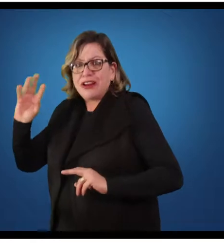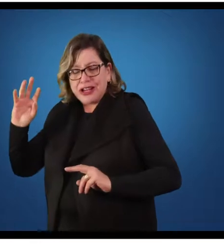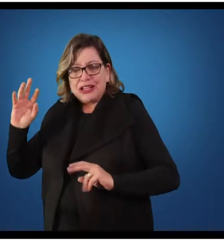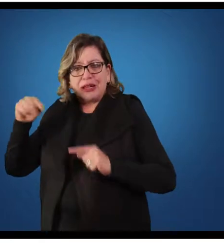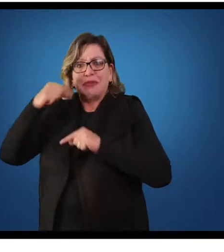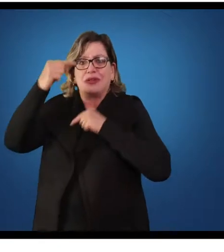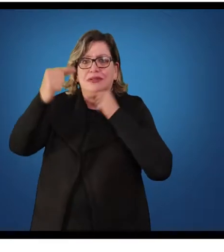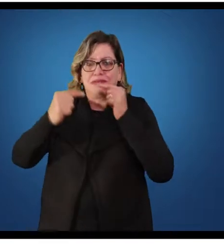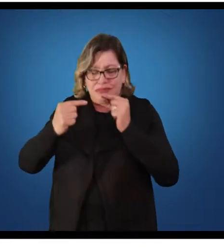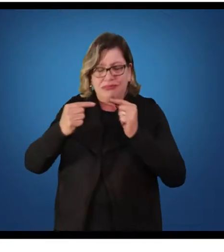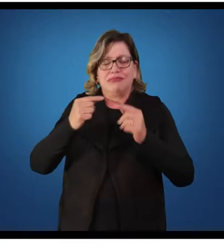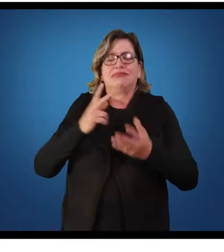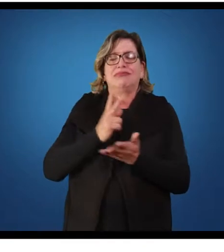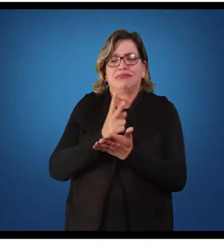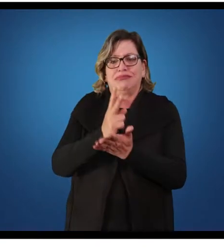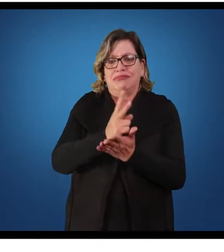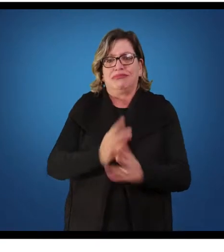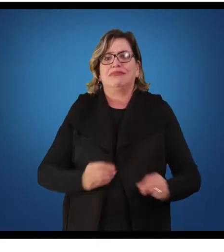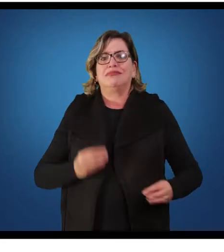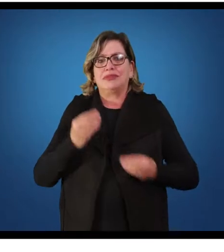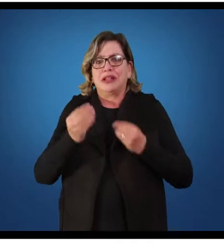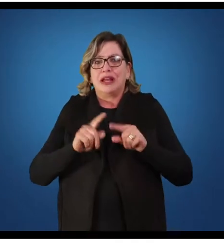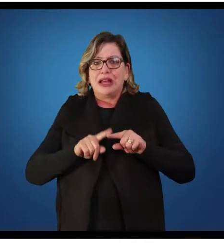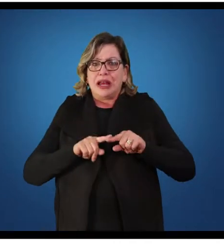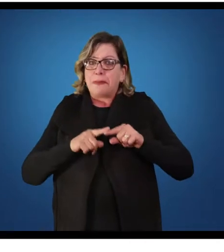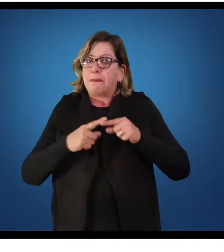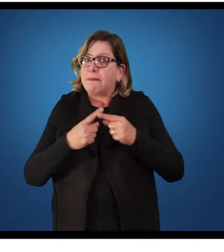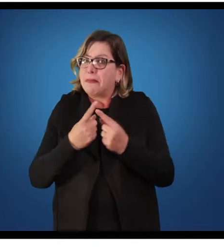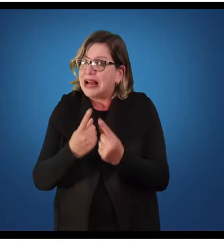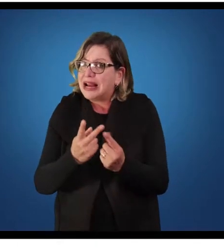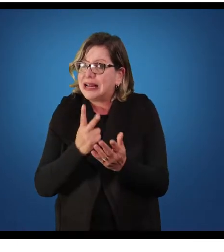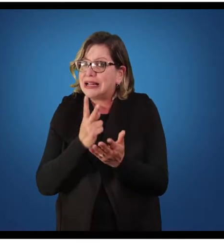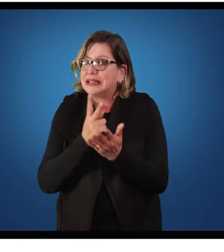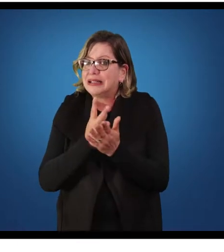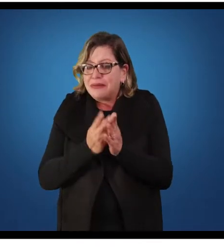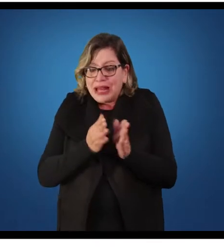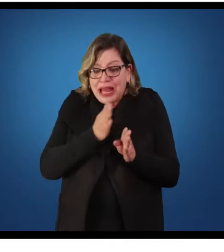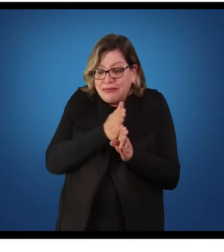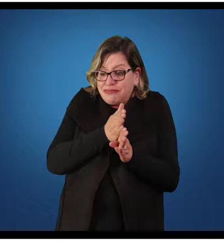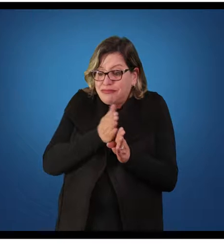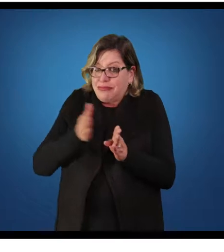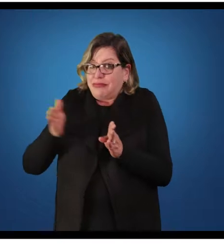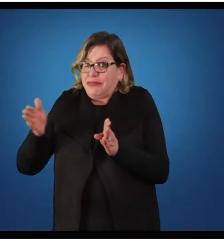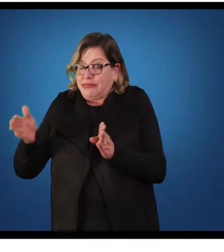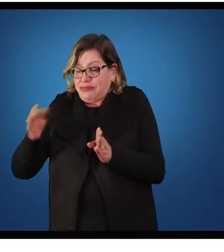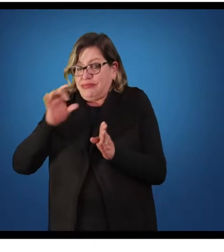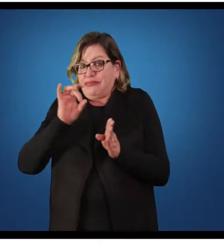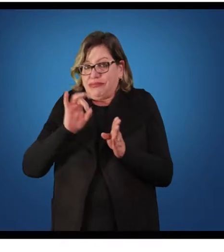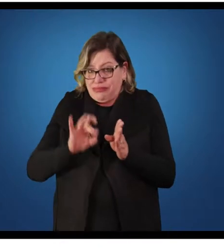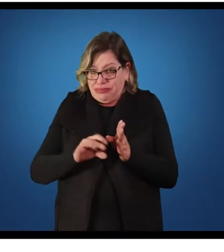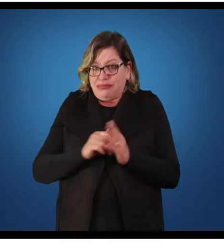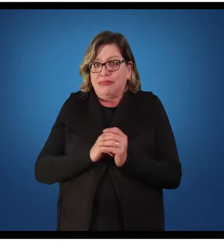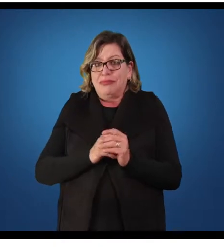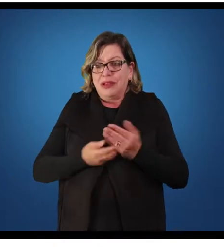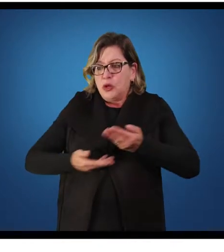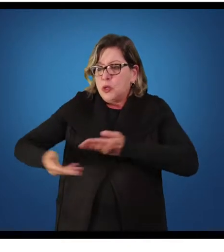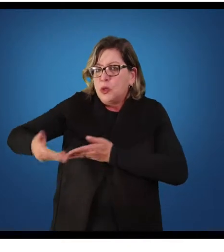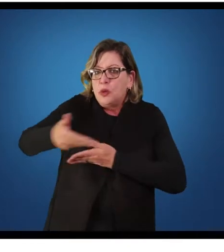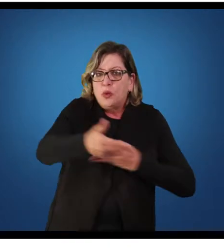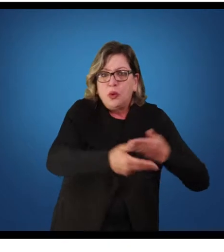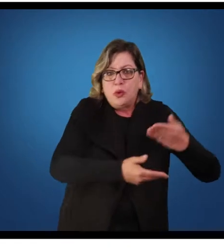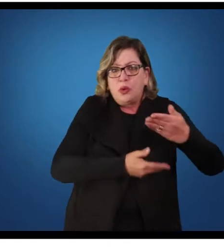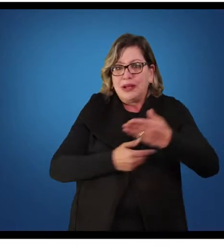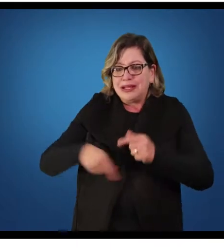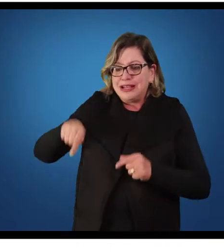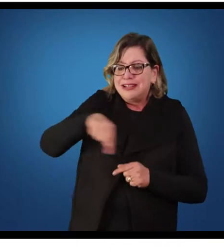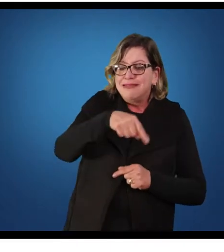continua, certo? Mas em toda essa meia quadra, ok? Desloca-se também